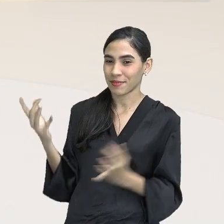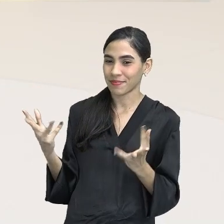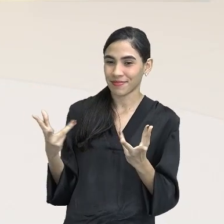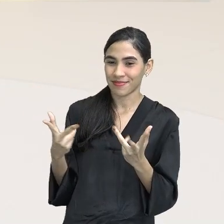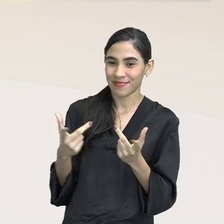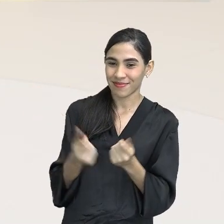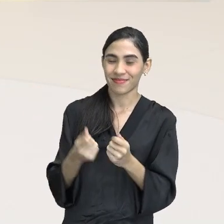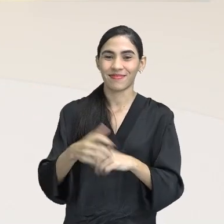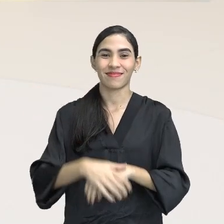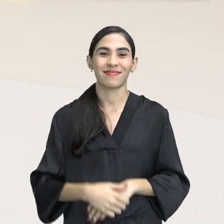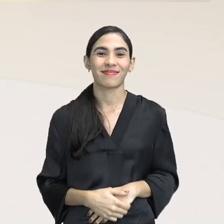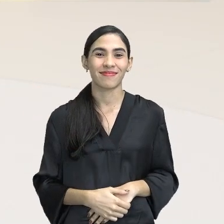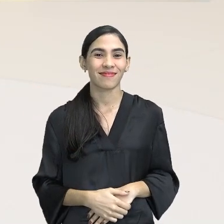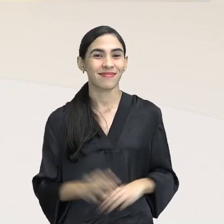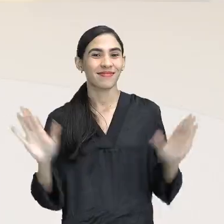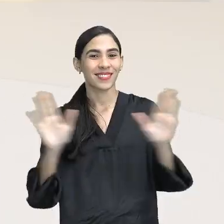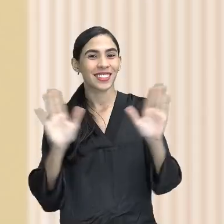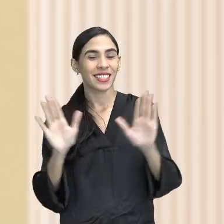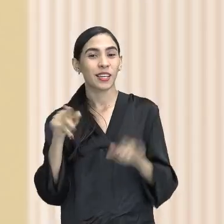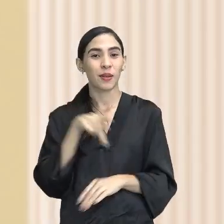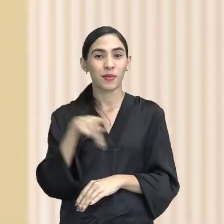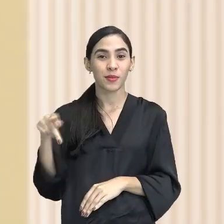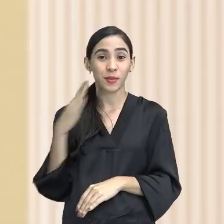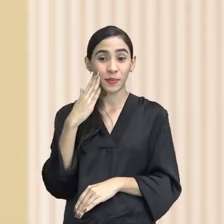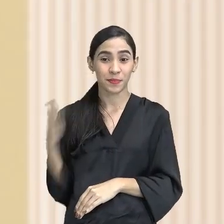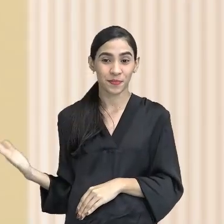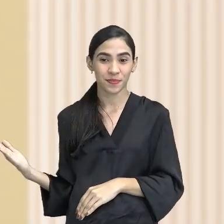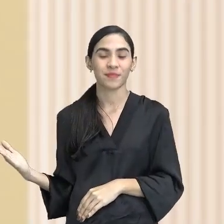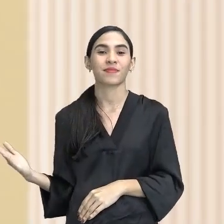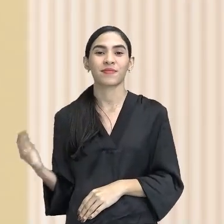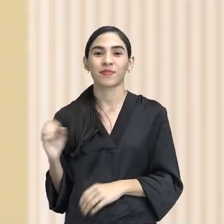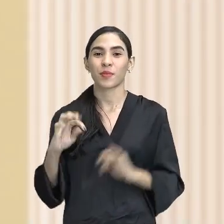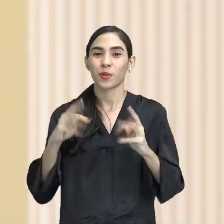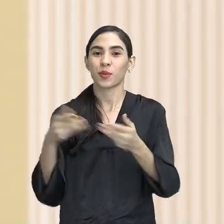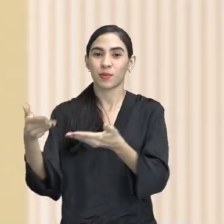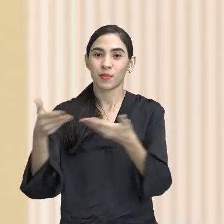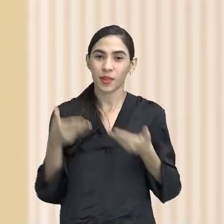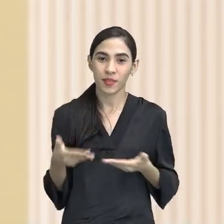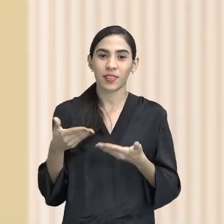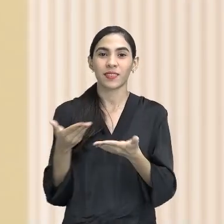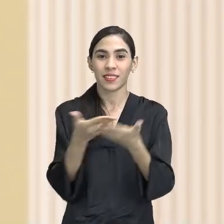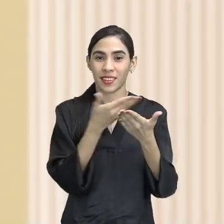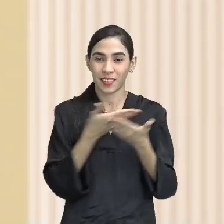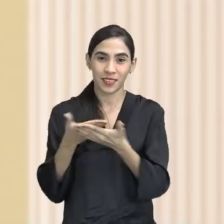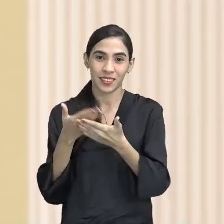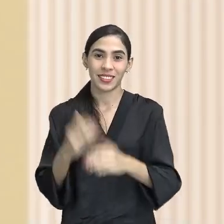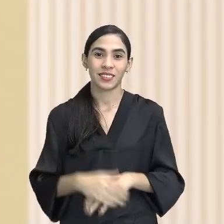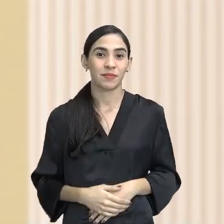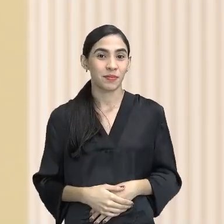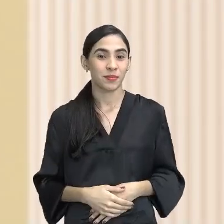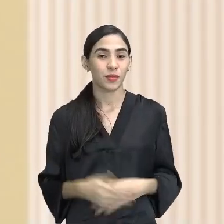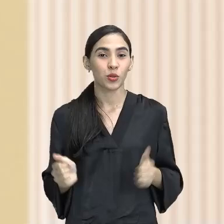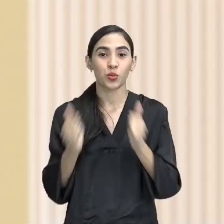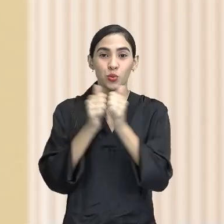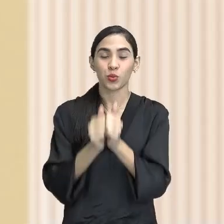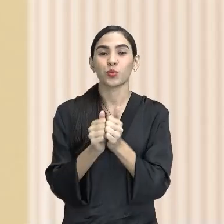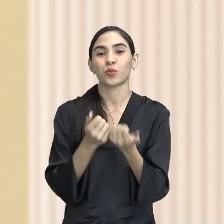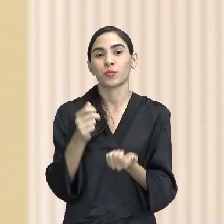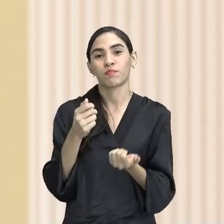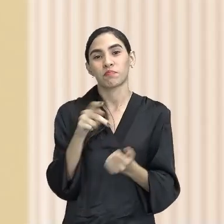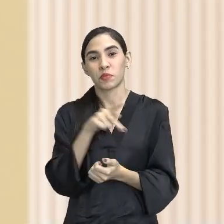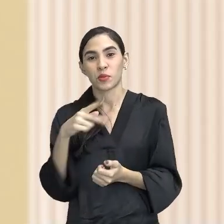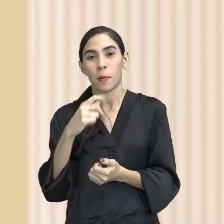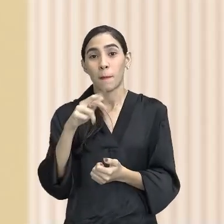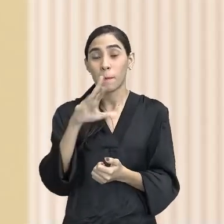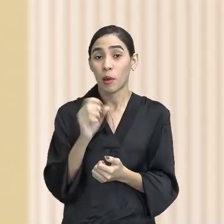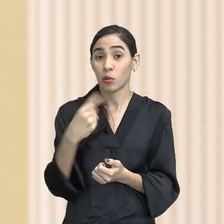maravilhoso. Olá, eu sou o professor Virgílio Guedes, sejam todos muito bem-vindos a mais uma aula. E aqui junto com o professor Paulo a